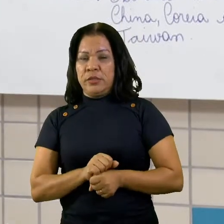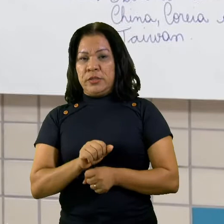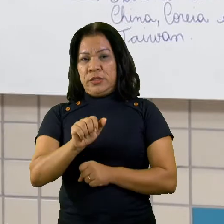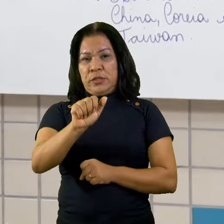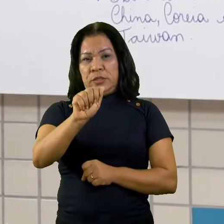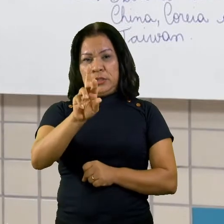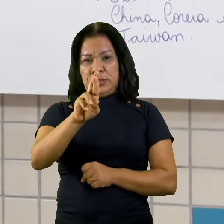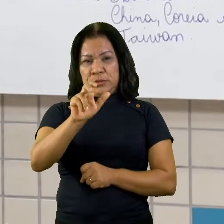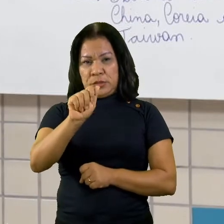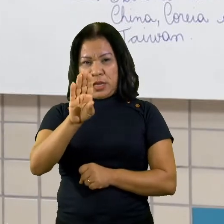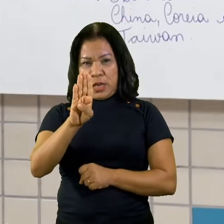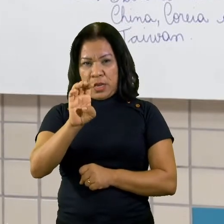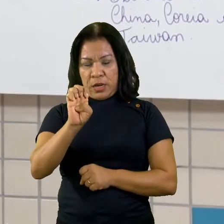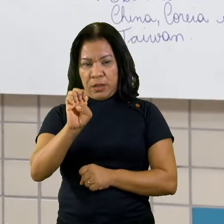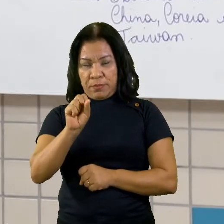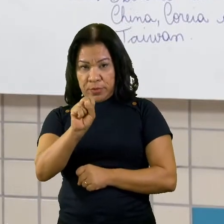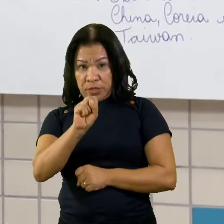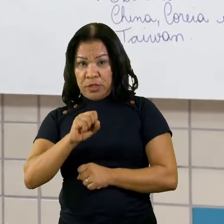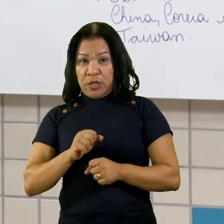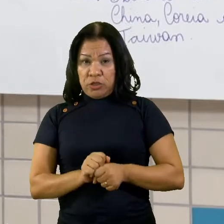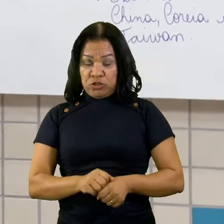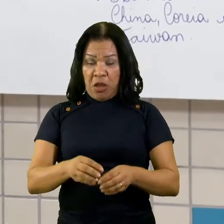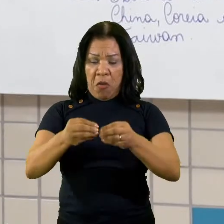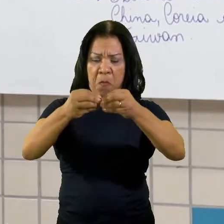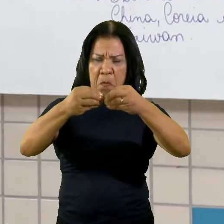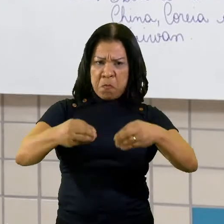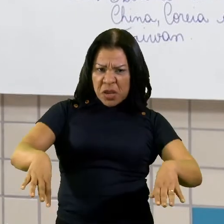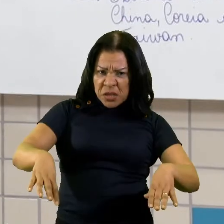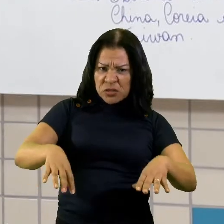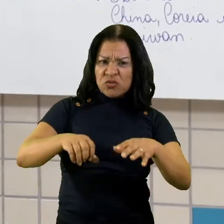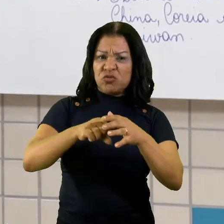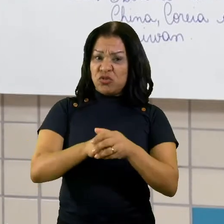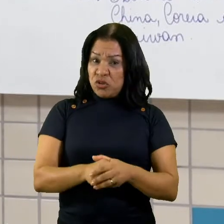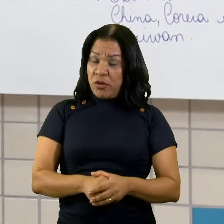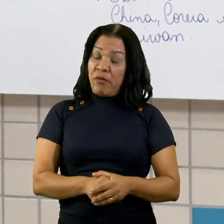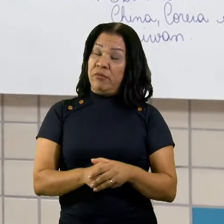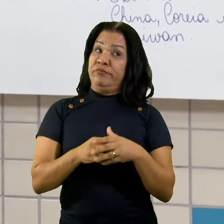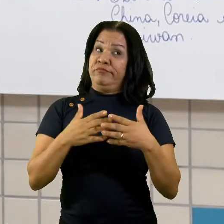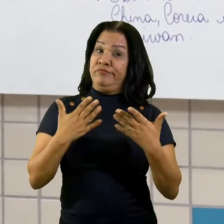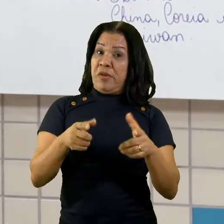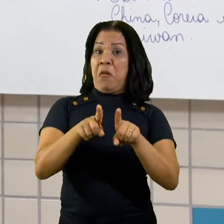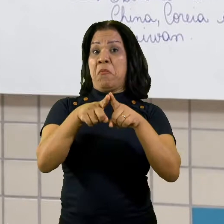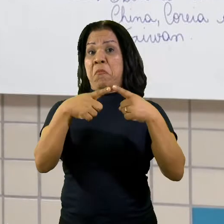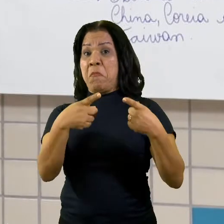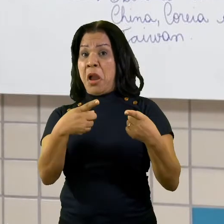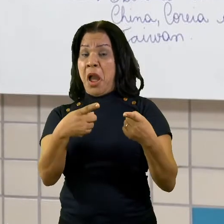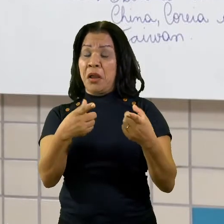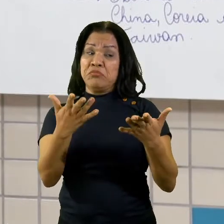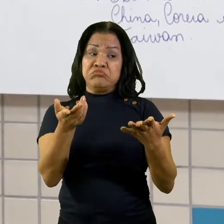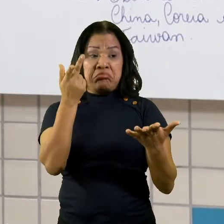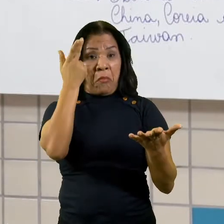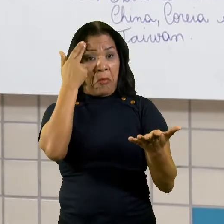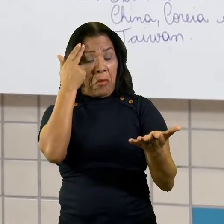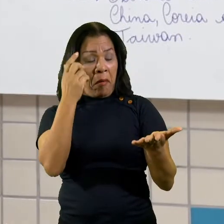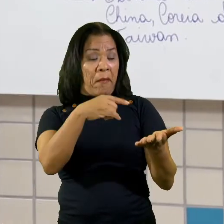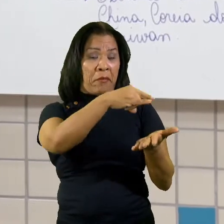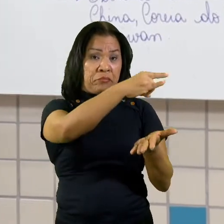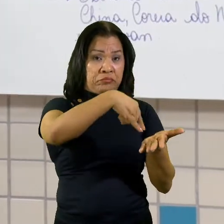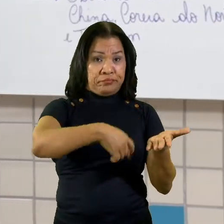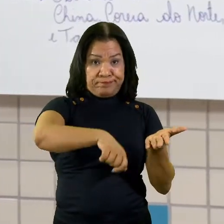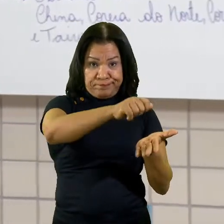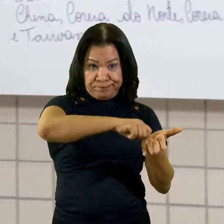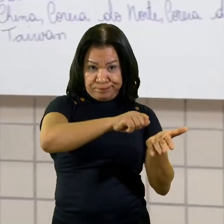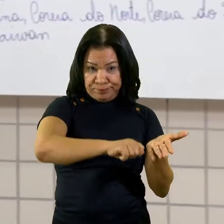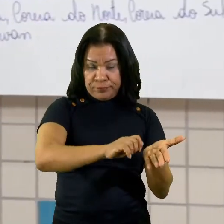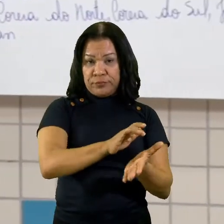prejudica a Palestina, mas ainda assim foi assinado esse tratado, certo? E por último, nós vamos falar do